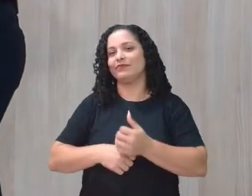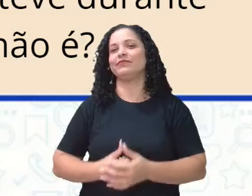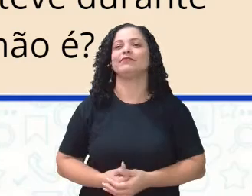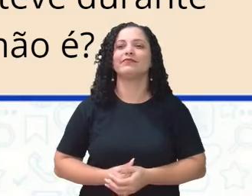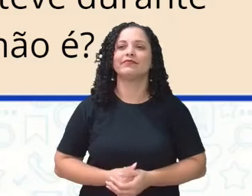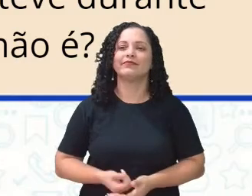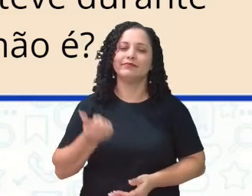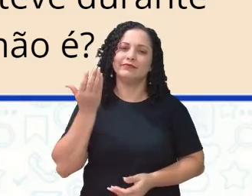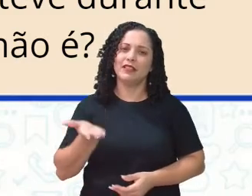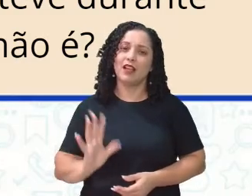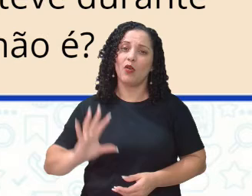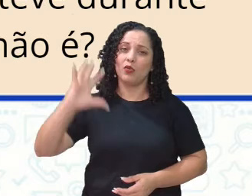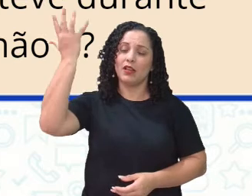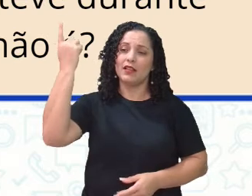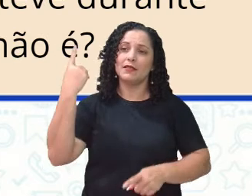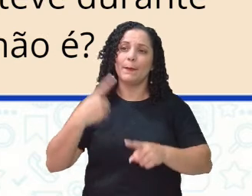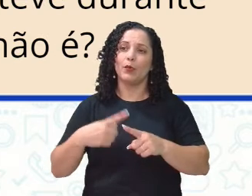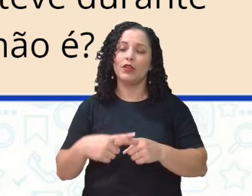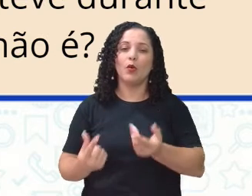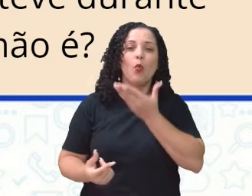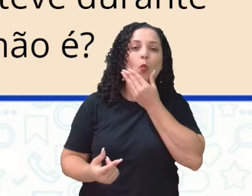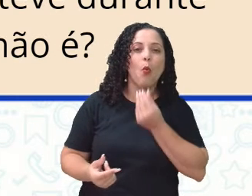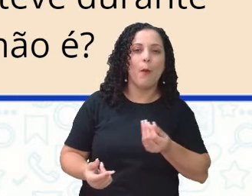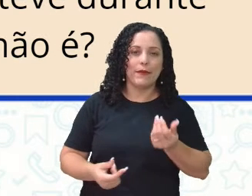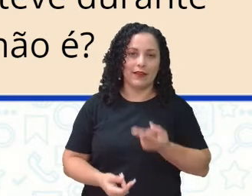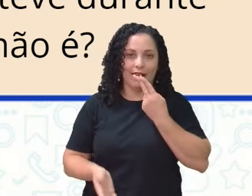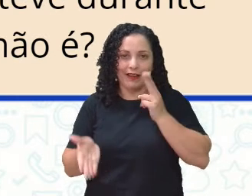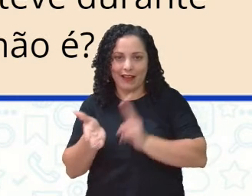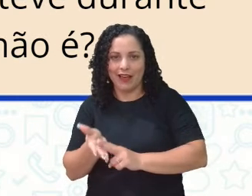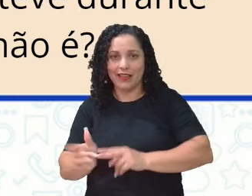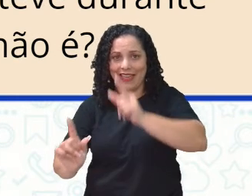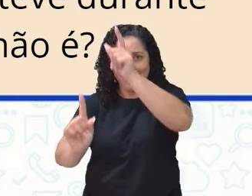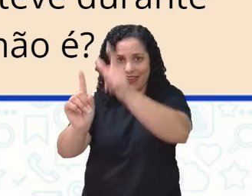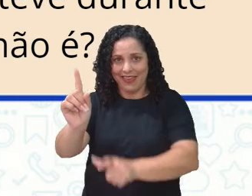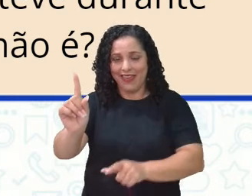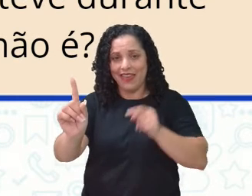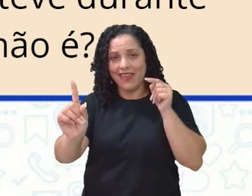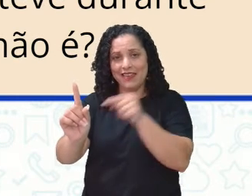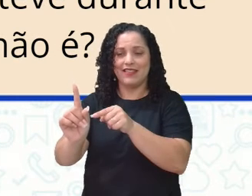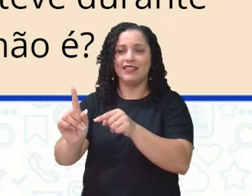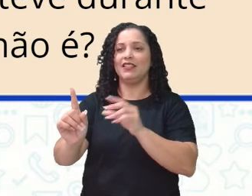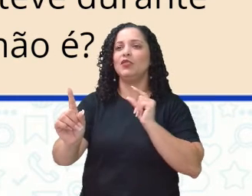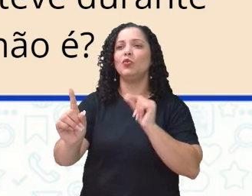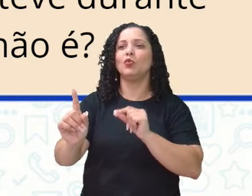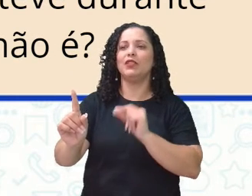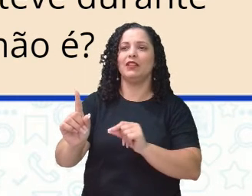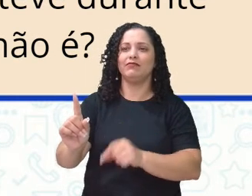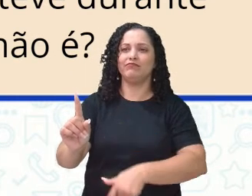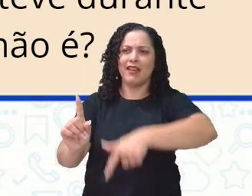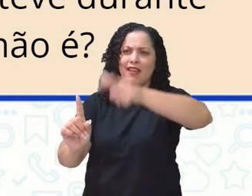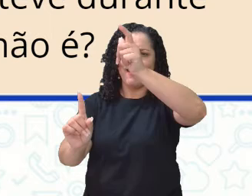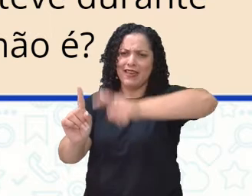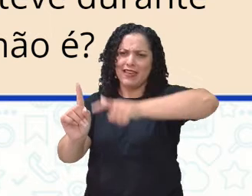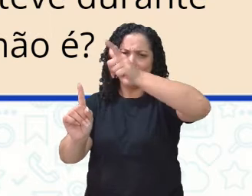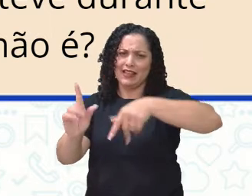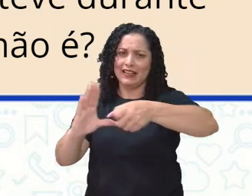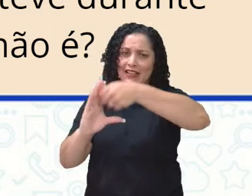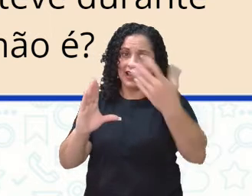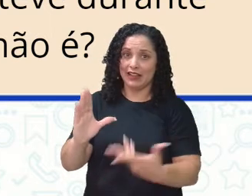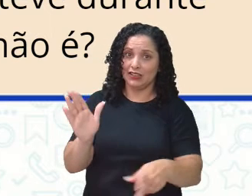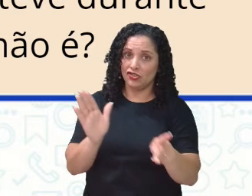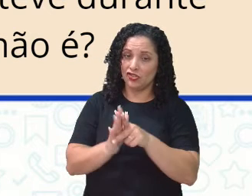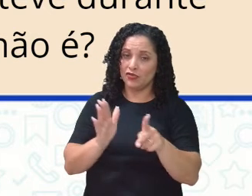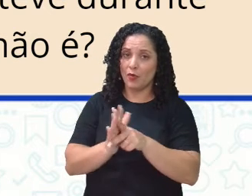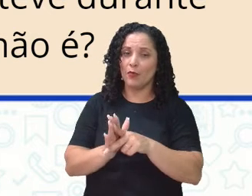Isso acontece, minha gente, porque o carteiro da história é um personagem tipo, ou seja, aquele produzido com características típicas